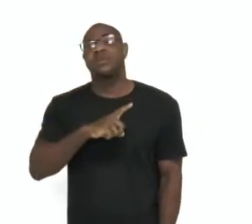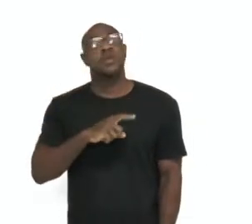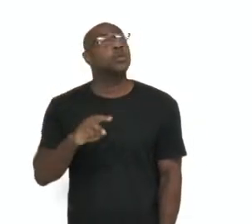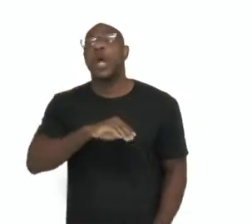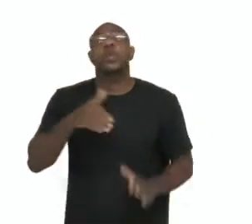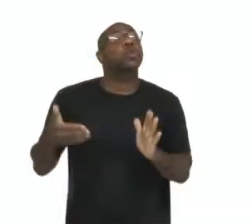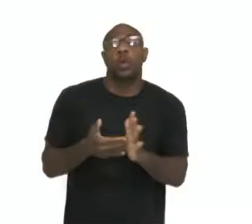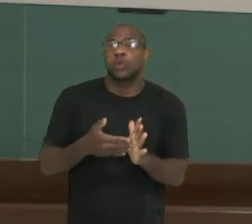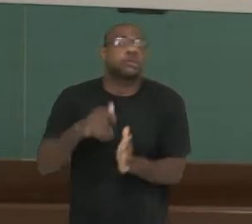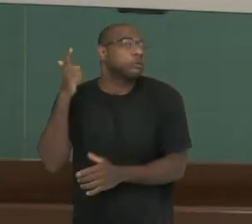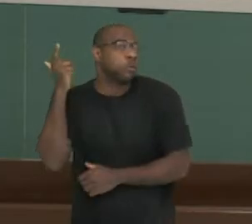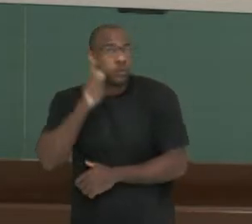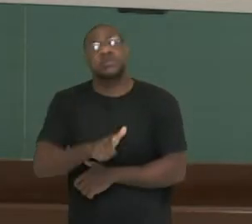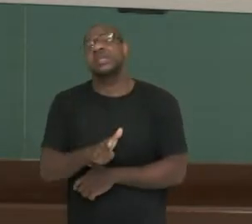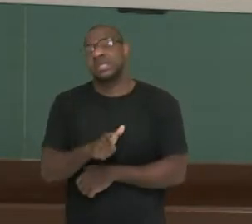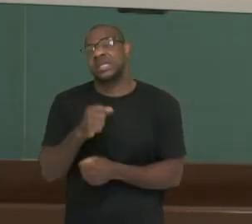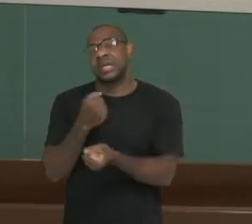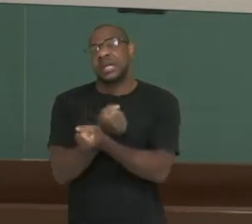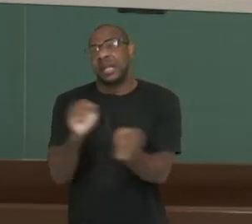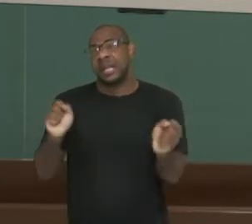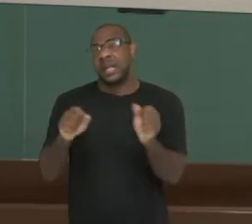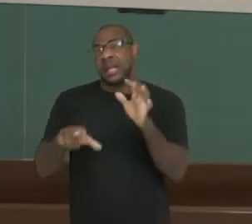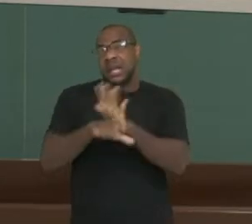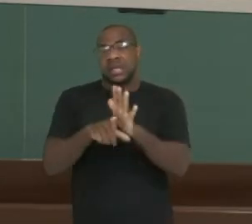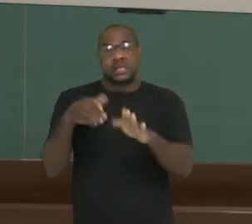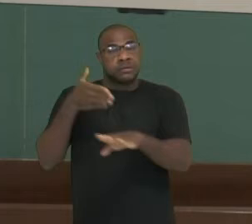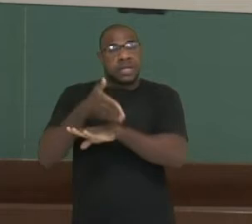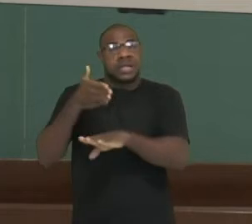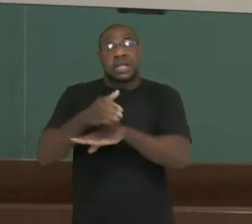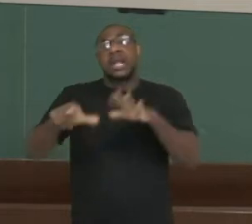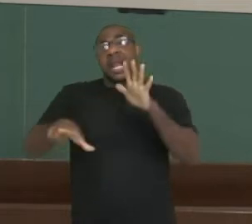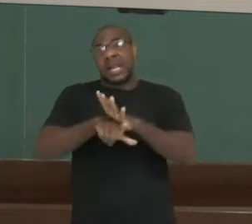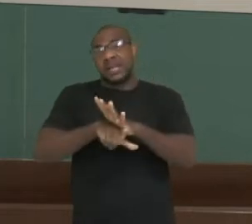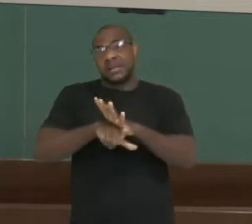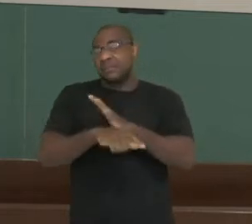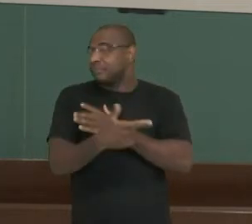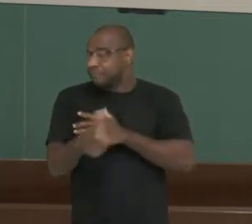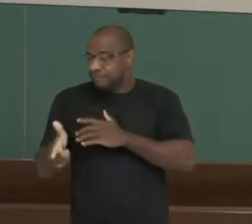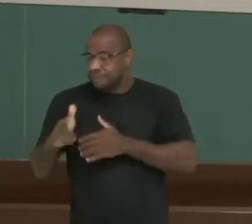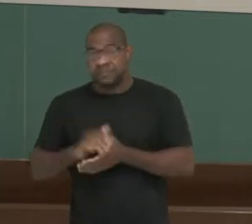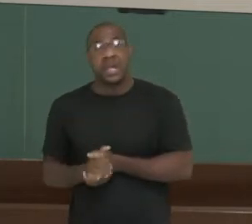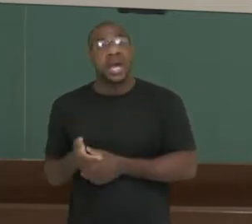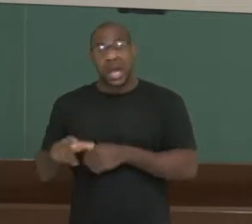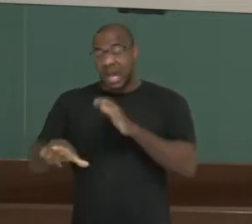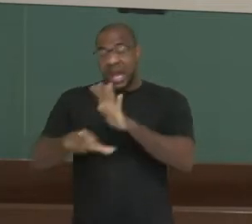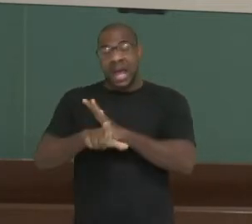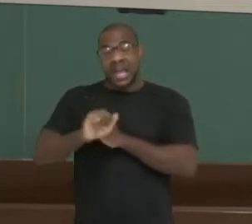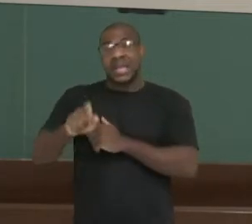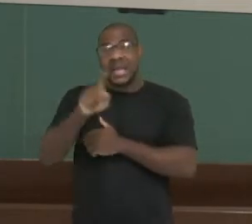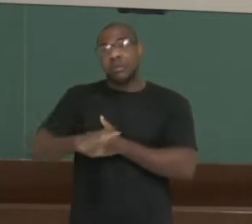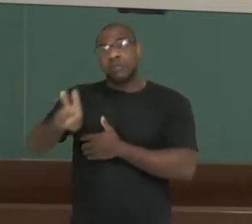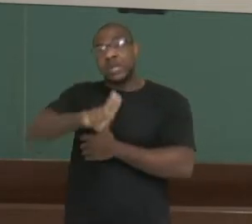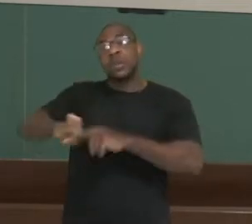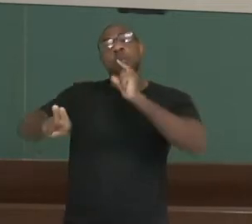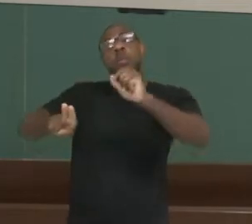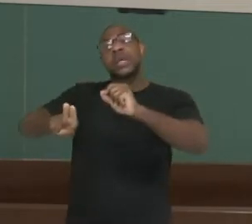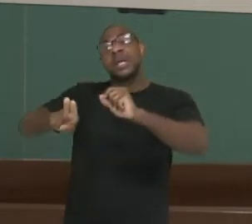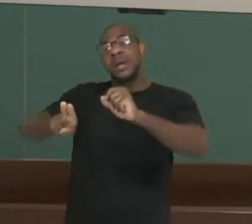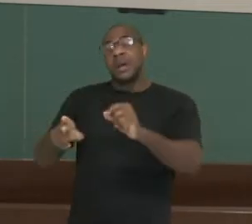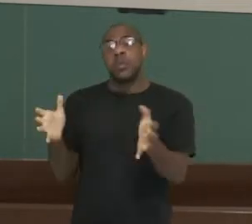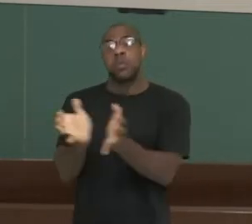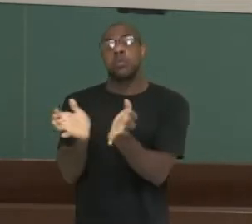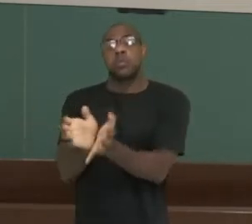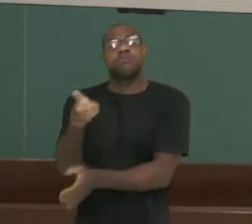tinham alcance a essas leis. Essas leis, elas eram utilizadas para uma porcentagem da